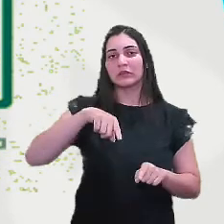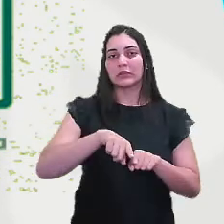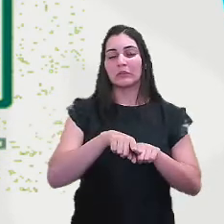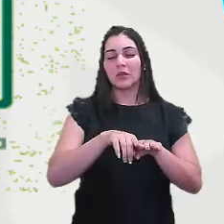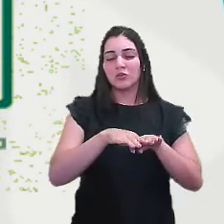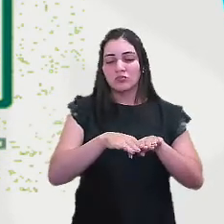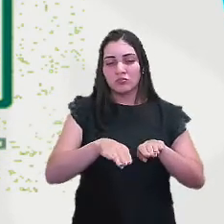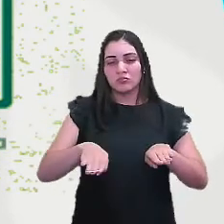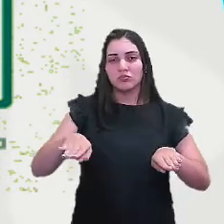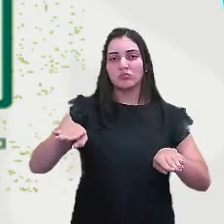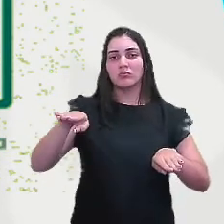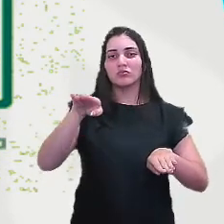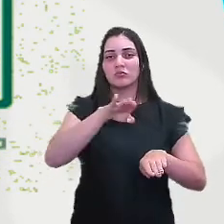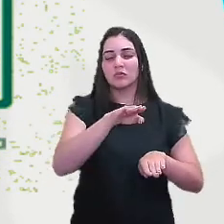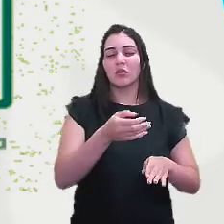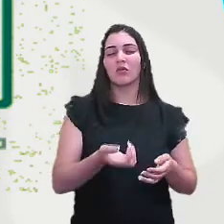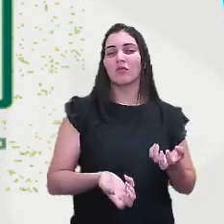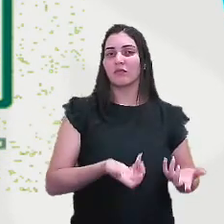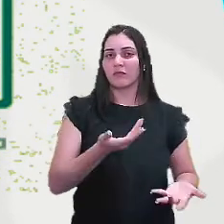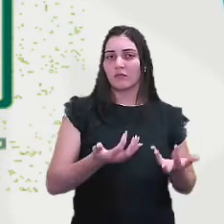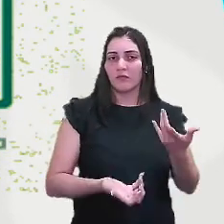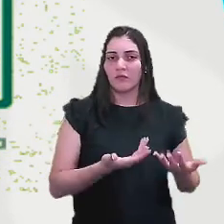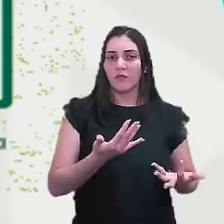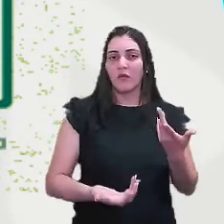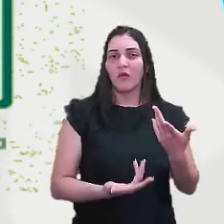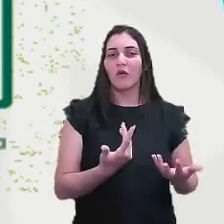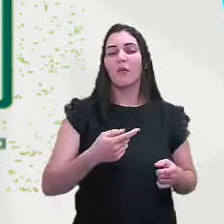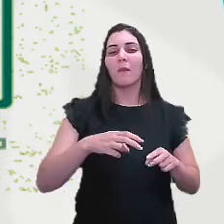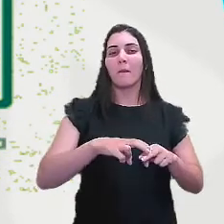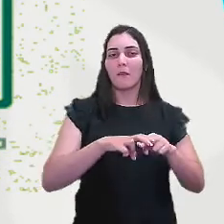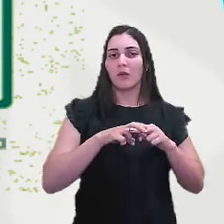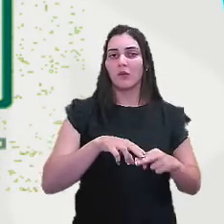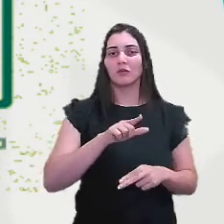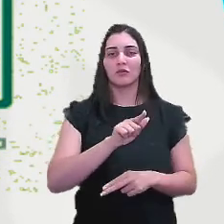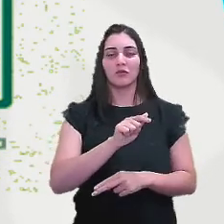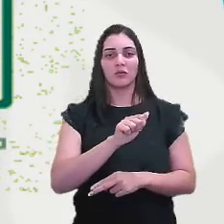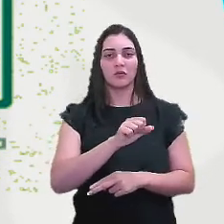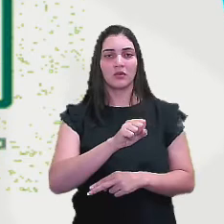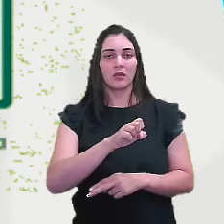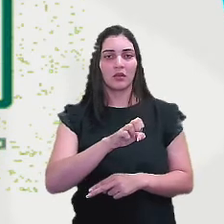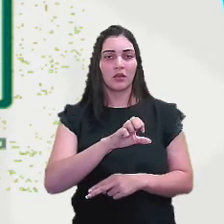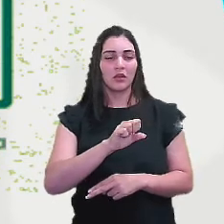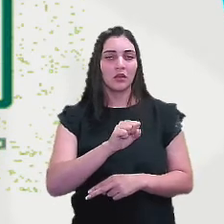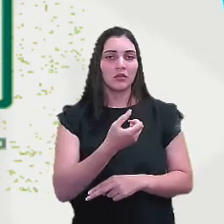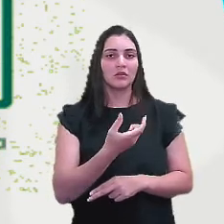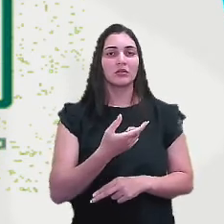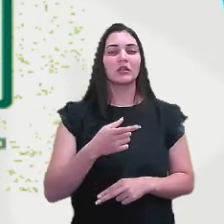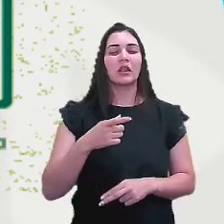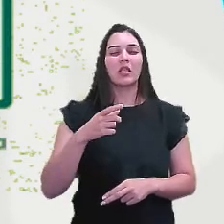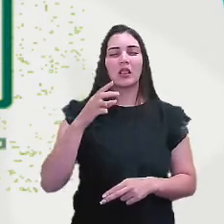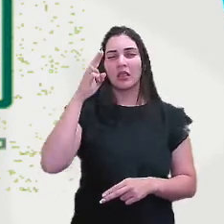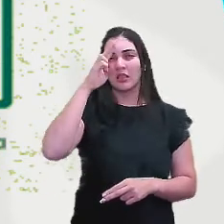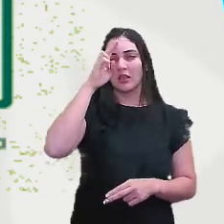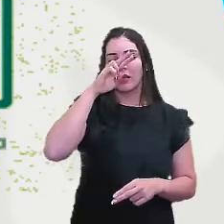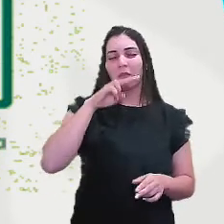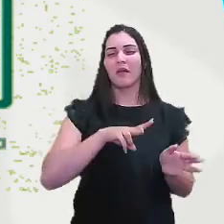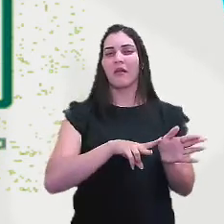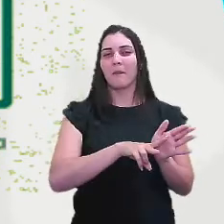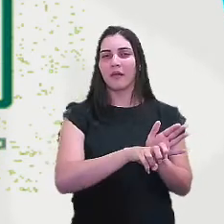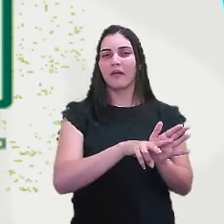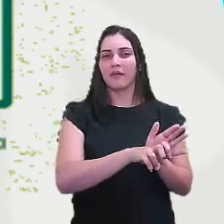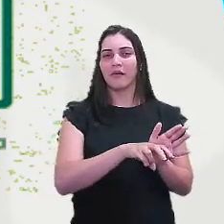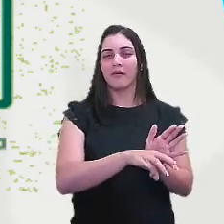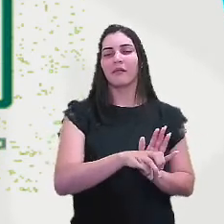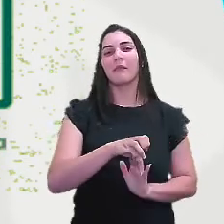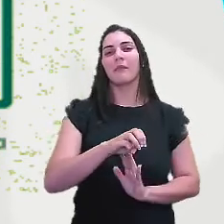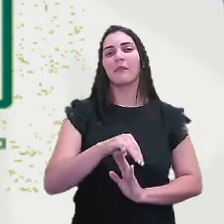do número de incêndios causados pelos gases gerados por lixo em decomposição, então lembrado lá das bactérias metanogênicas,